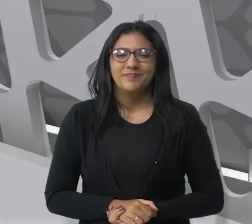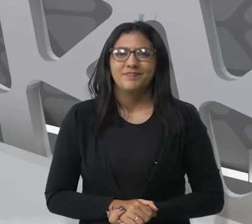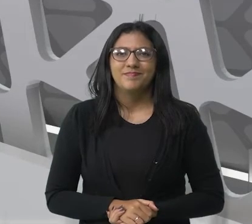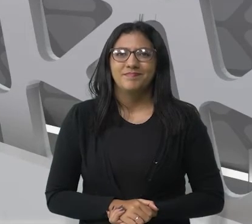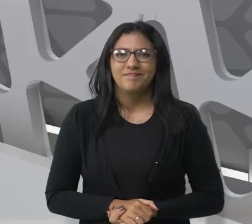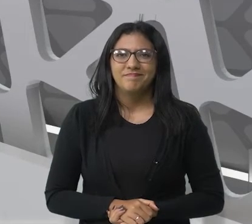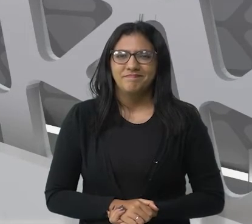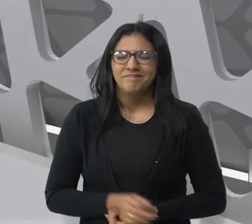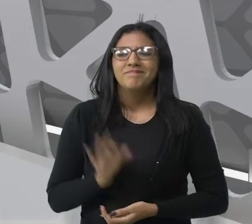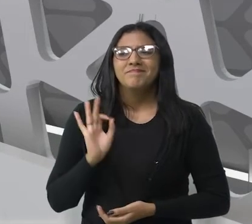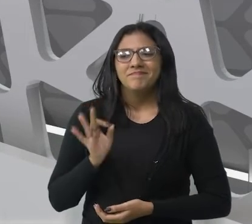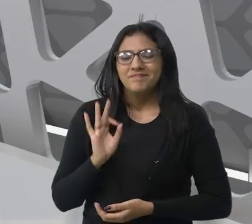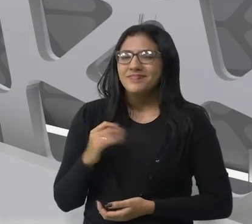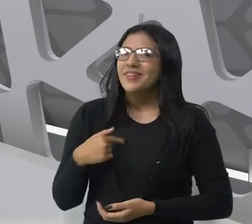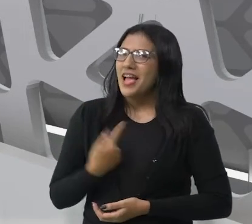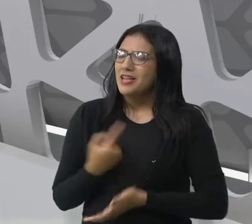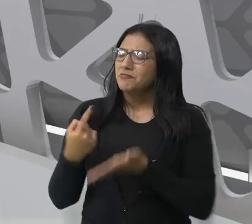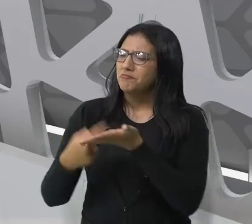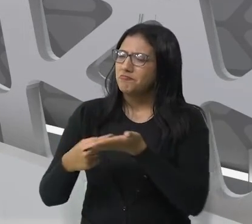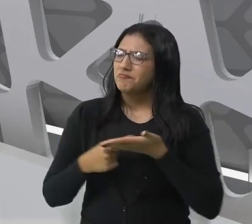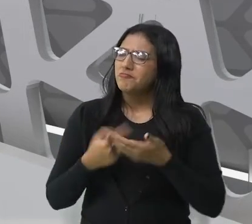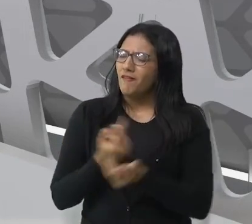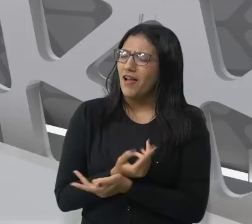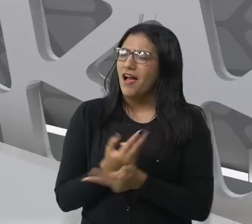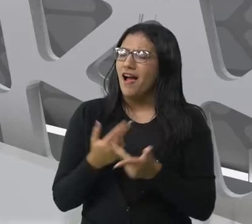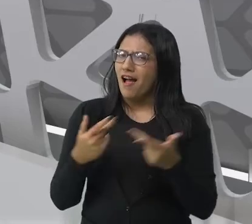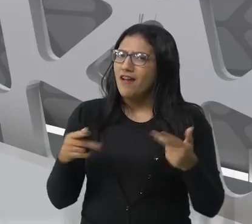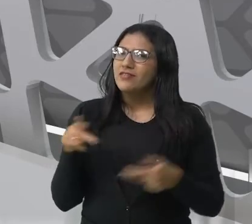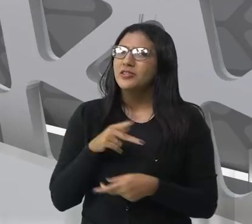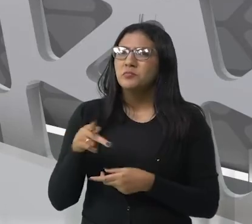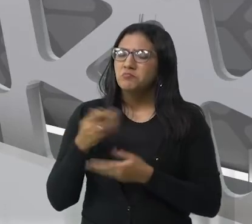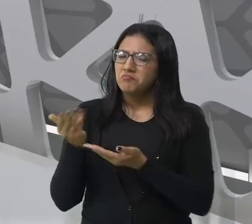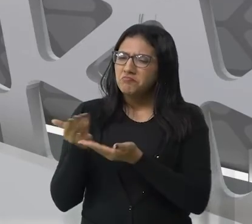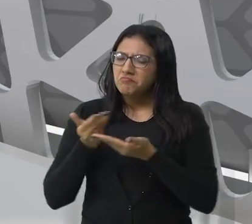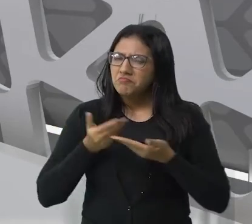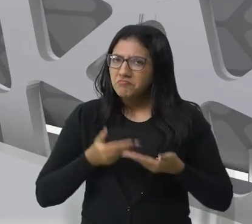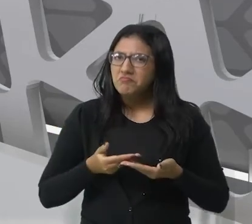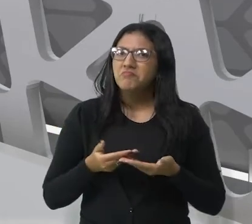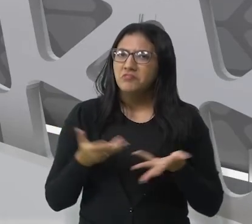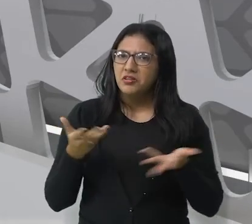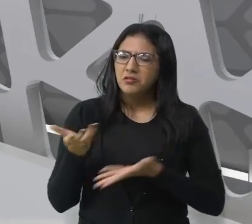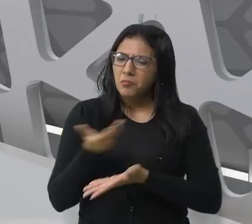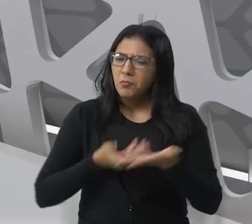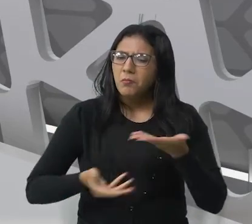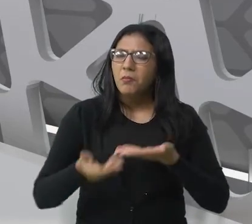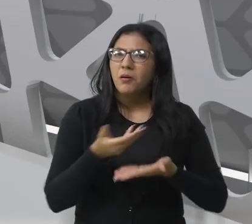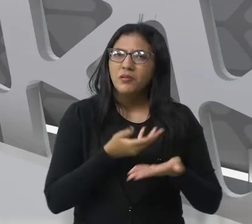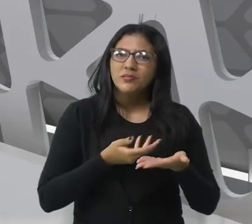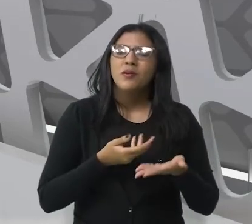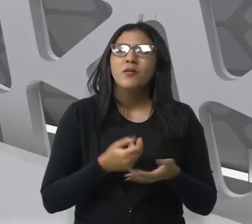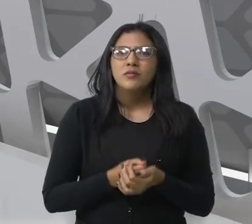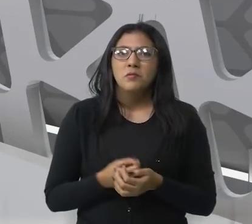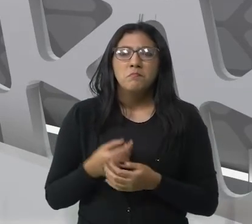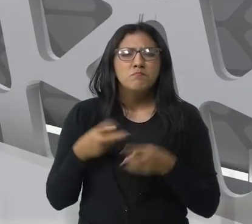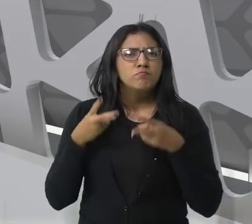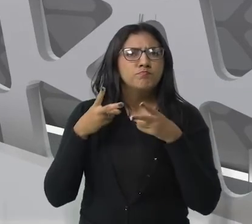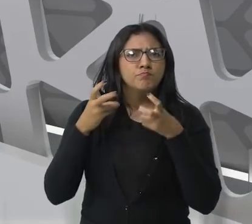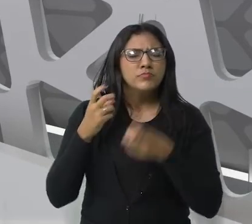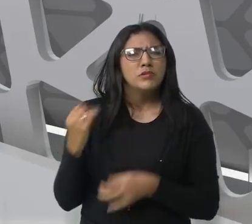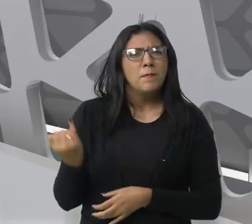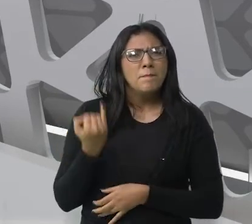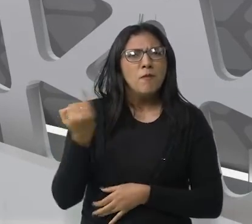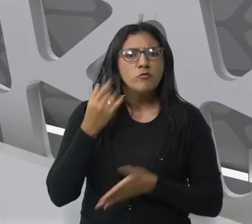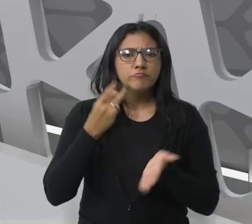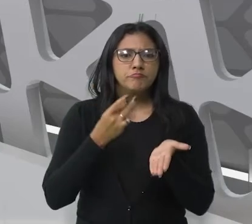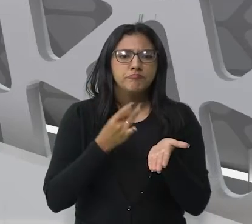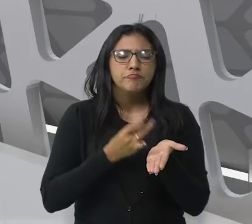Com certeza, nós iremos convidar mais vezes a professora Isabel para participar conosco, quando a gente verifica essa importância da